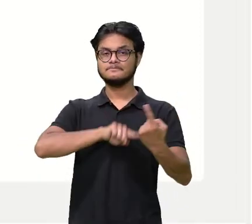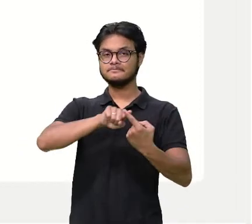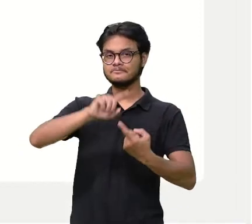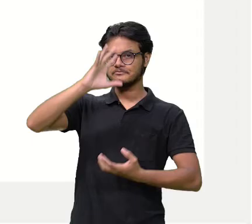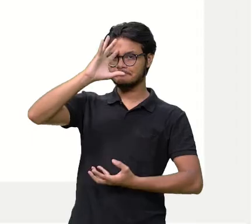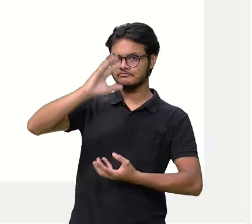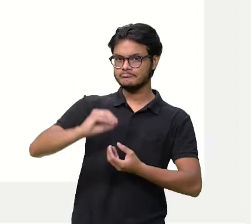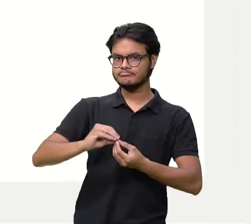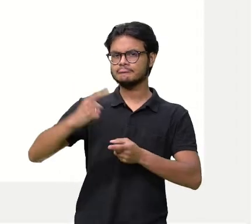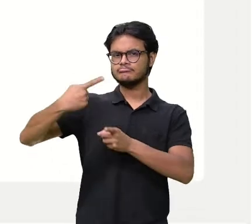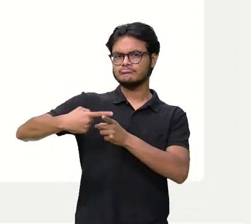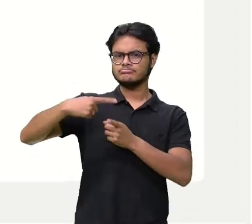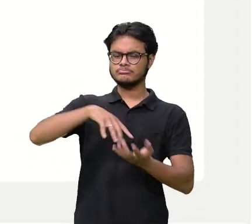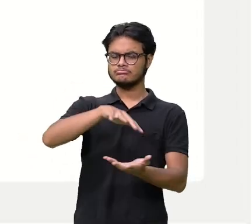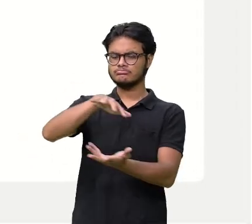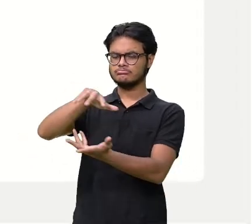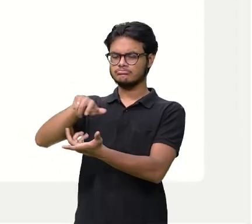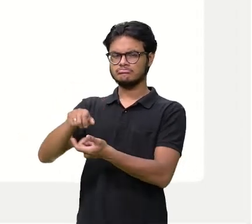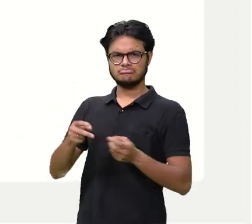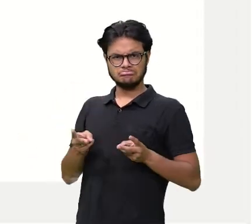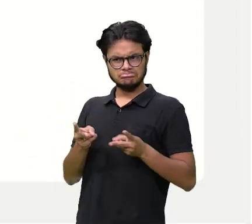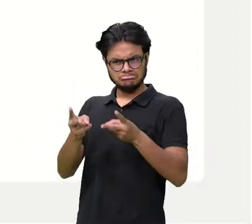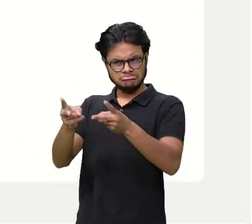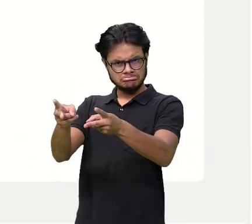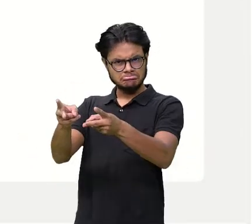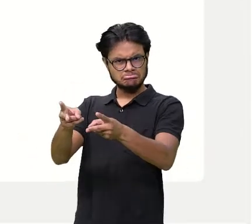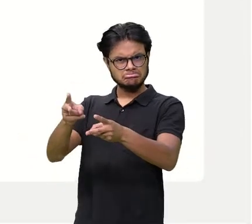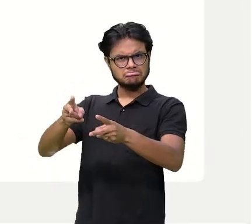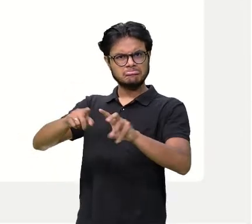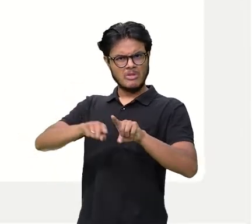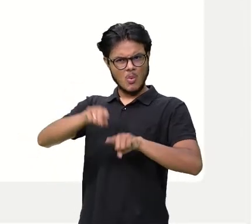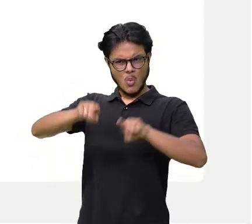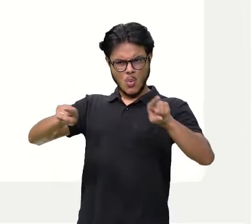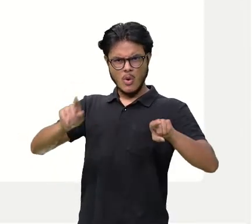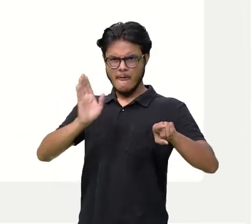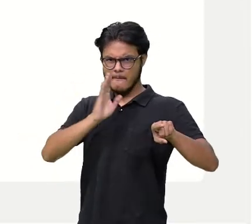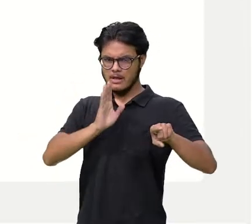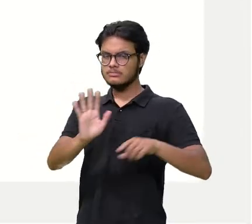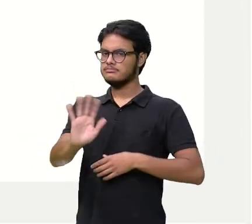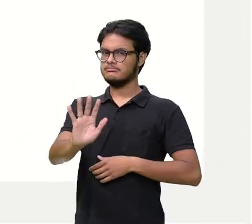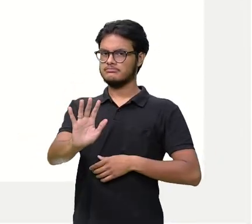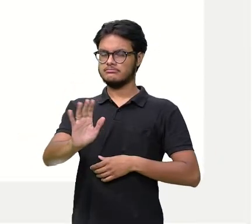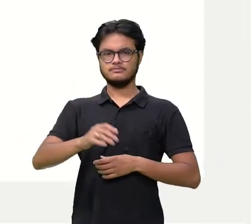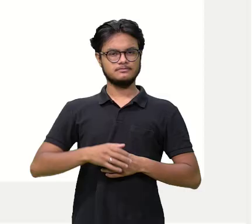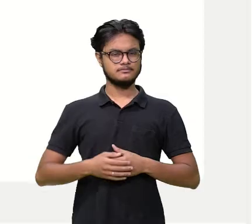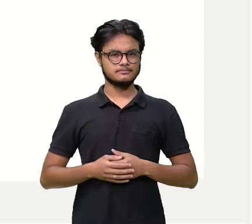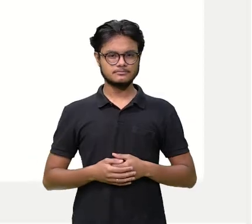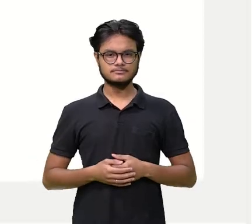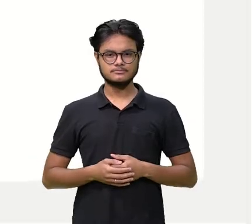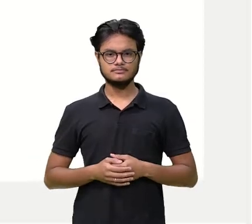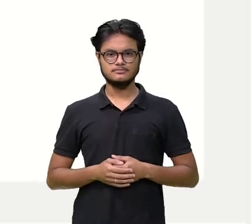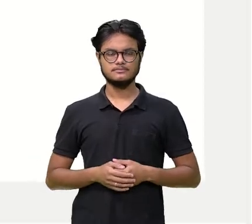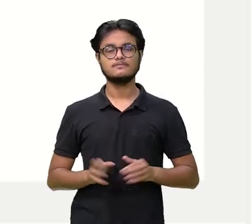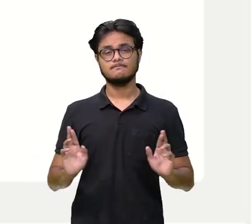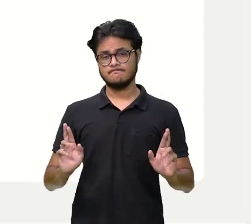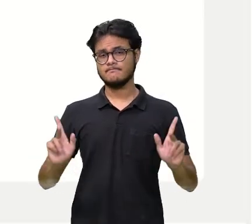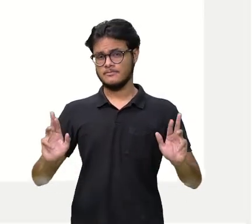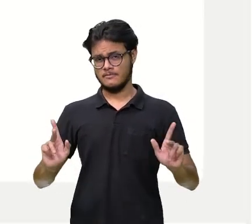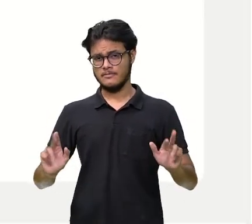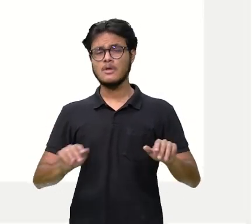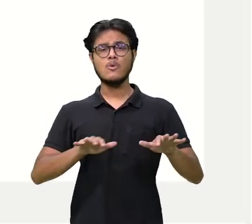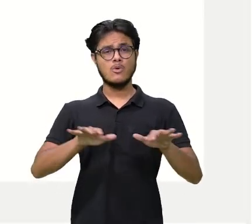não se movem com velocidade constante em suas órbitas. Olha aí, áreas iguais em intervalo de tempos